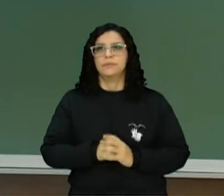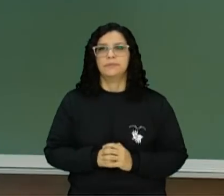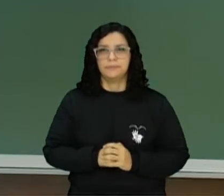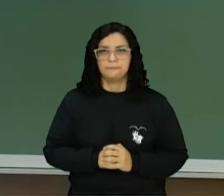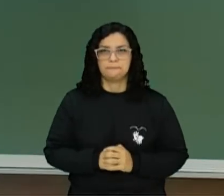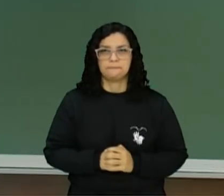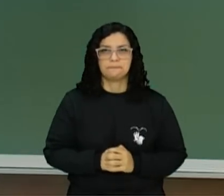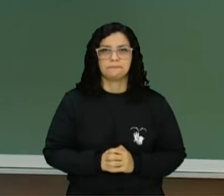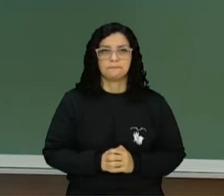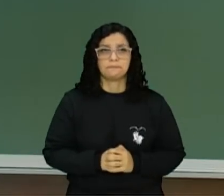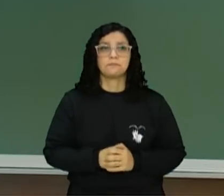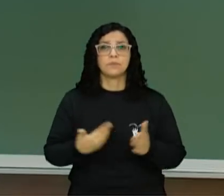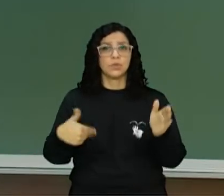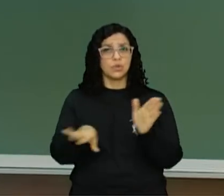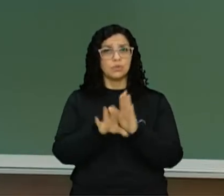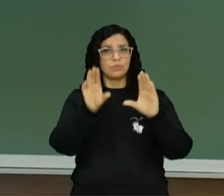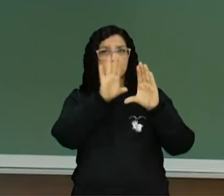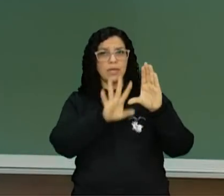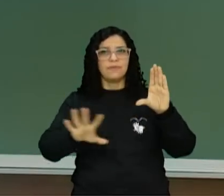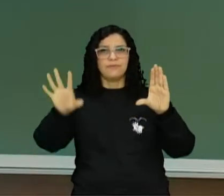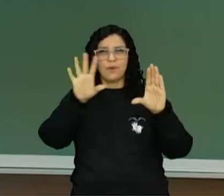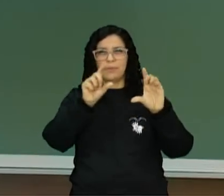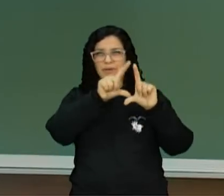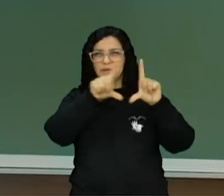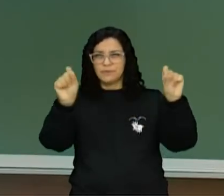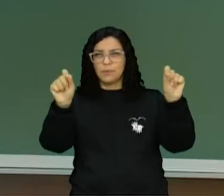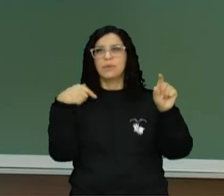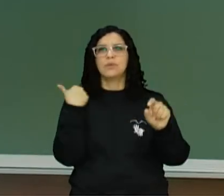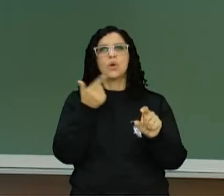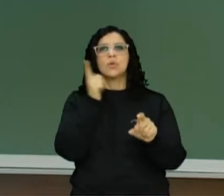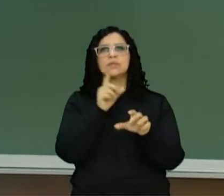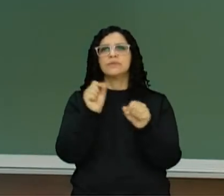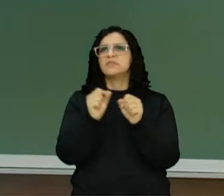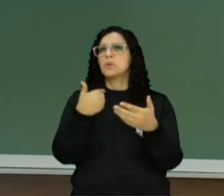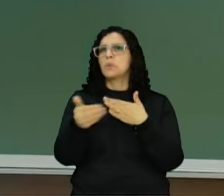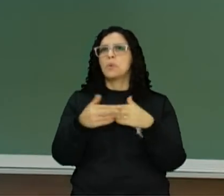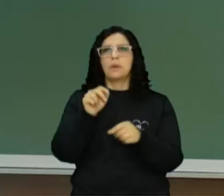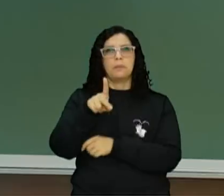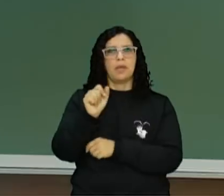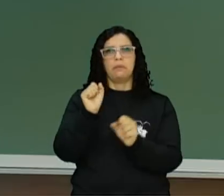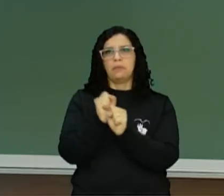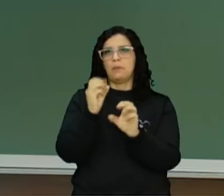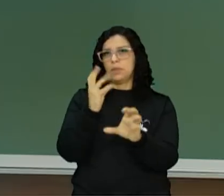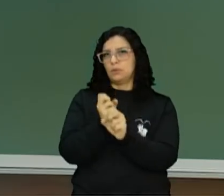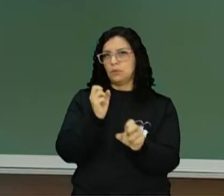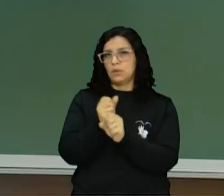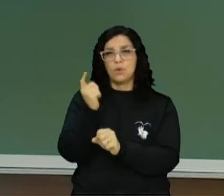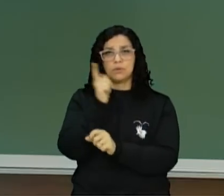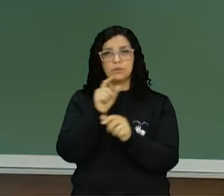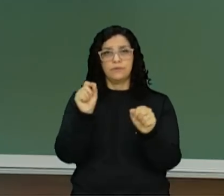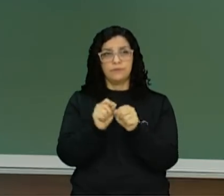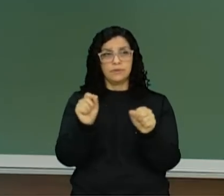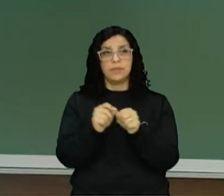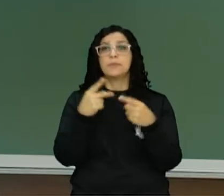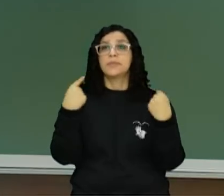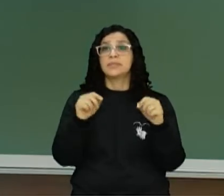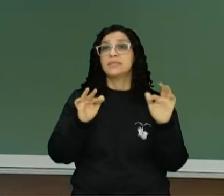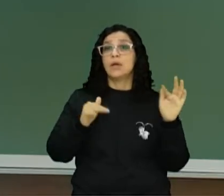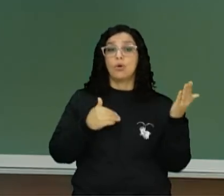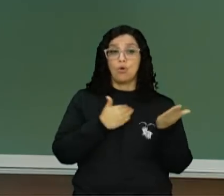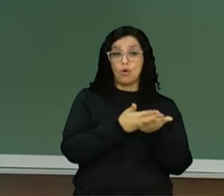por 2. Chegamos na fórmula. Com essa fórmula eu consigo somar qualquer PA, desde que seja